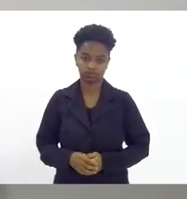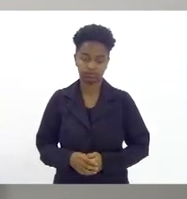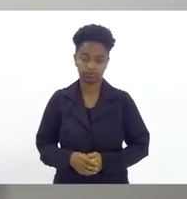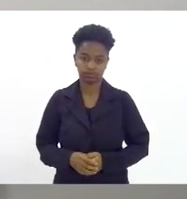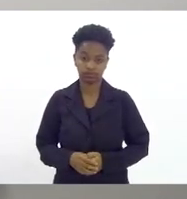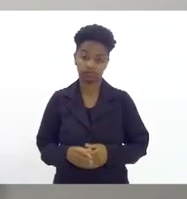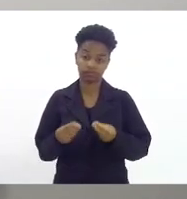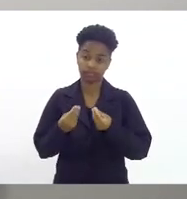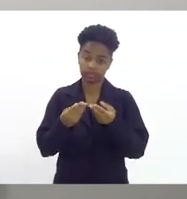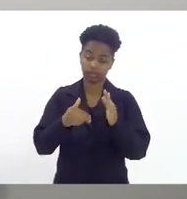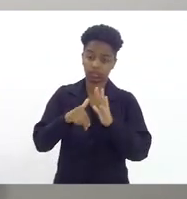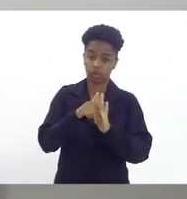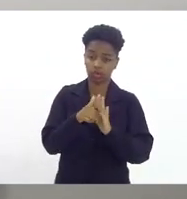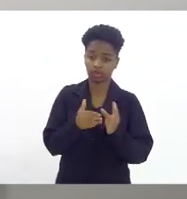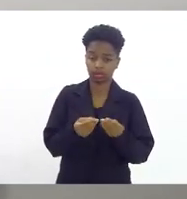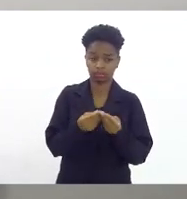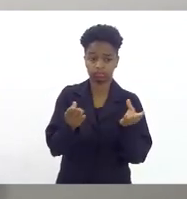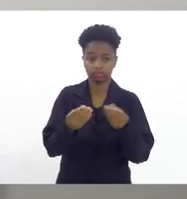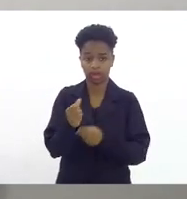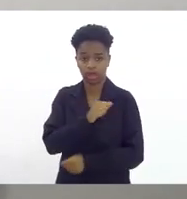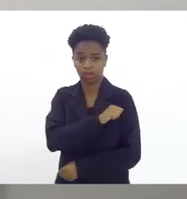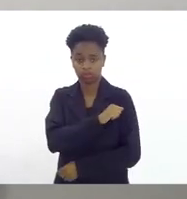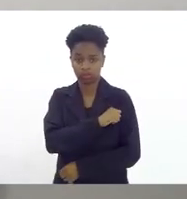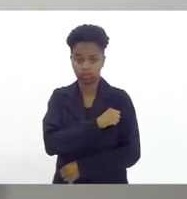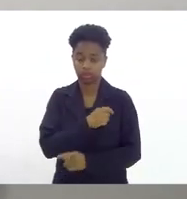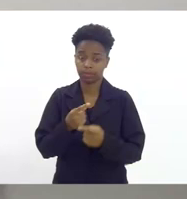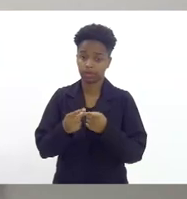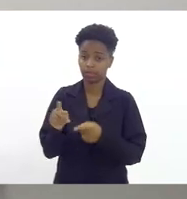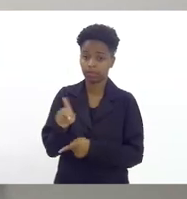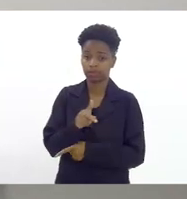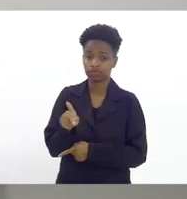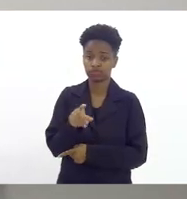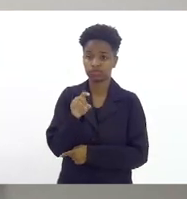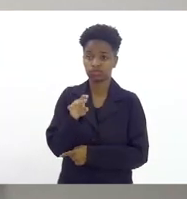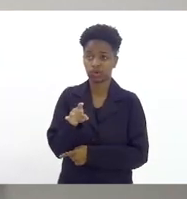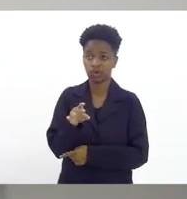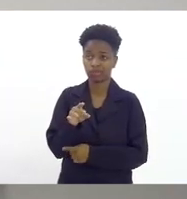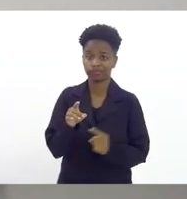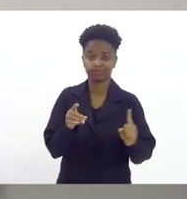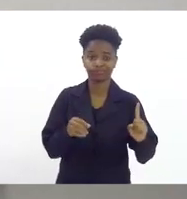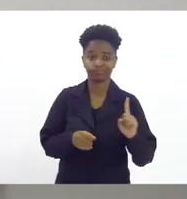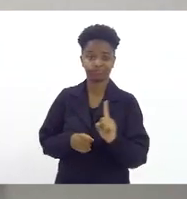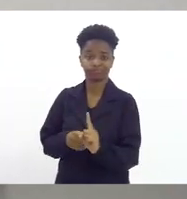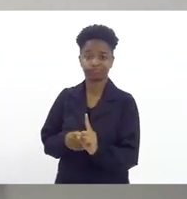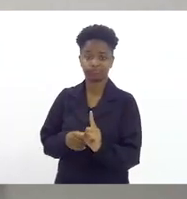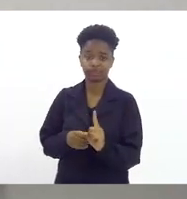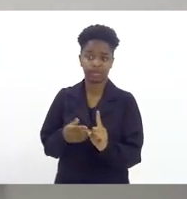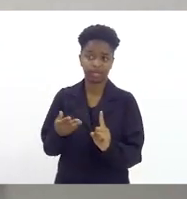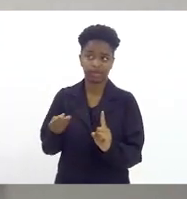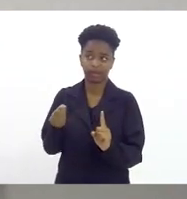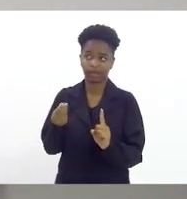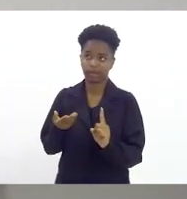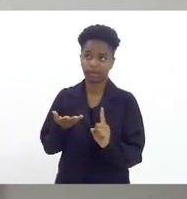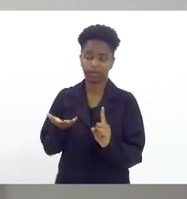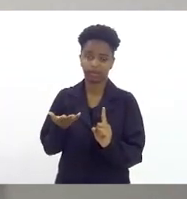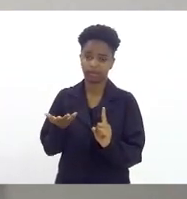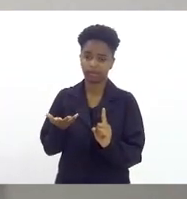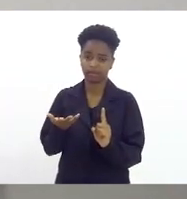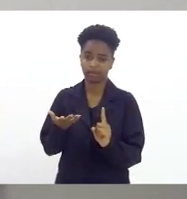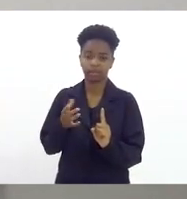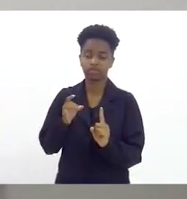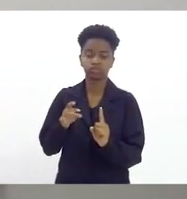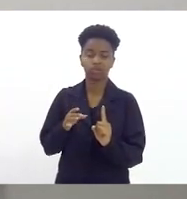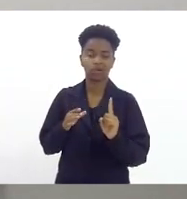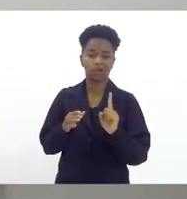a nota do aluno o professor passa a ser apenas um elemento que é um para